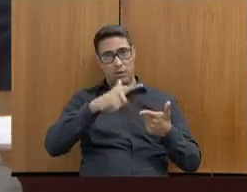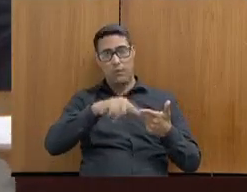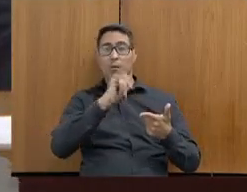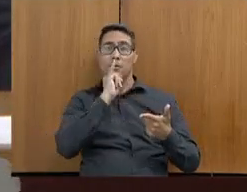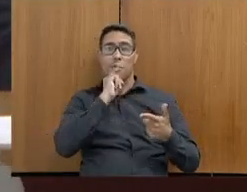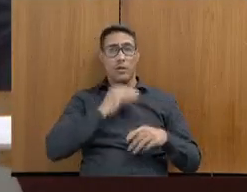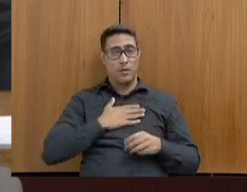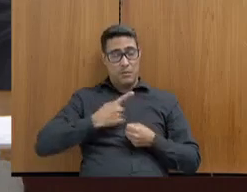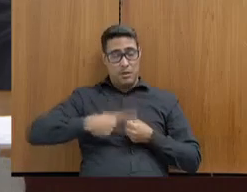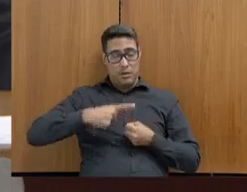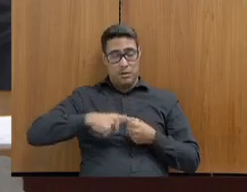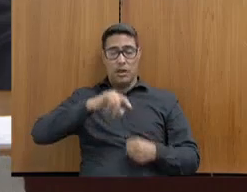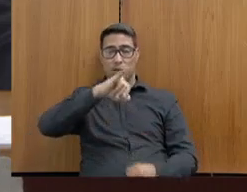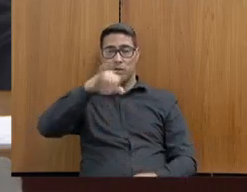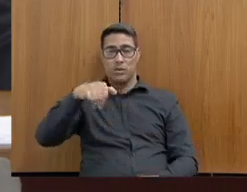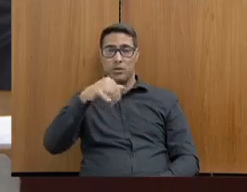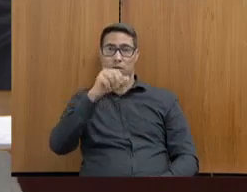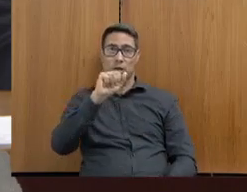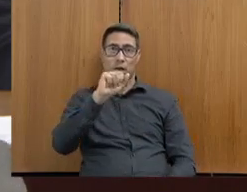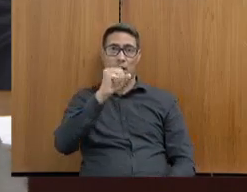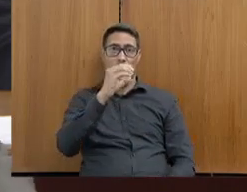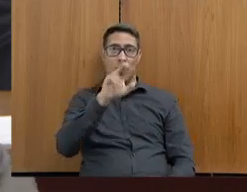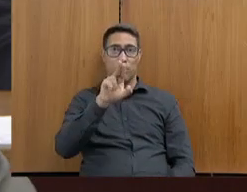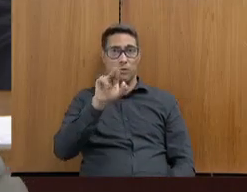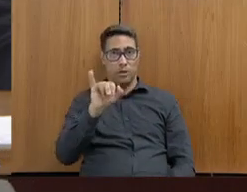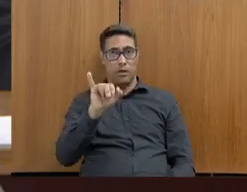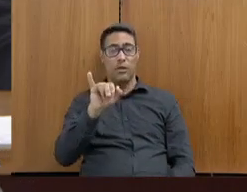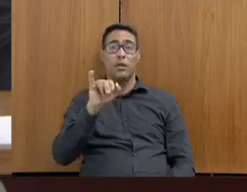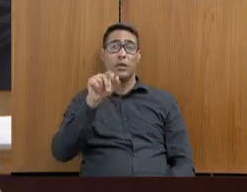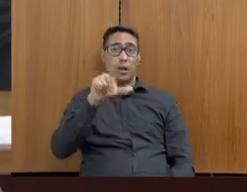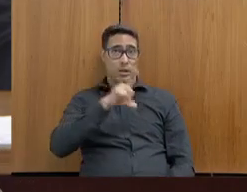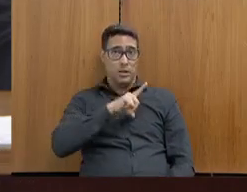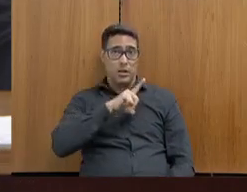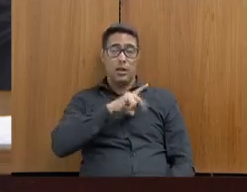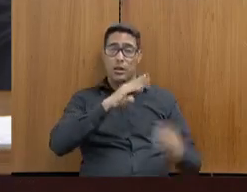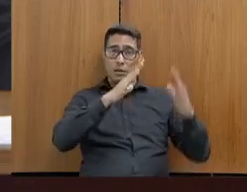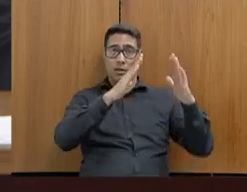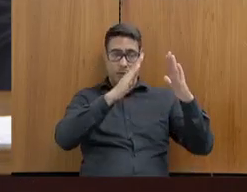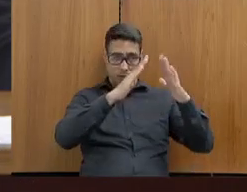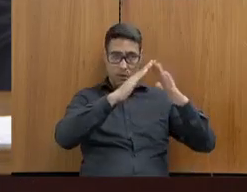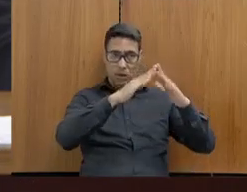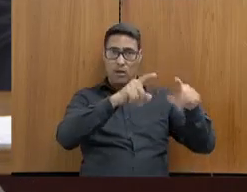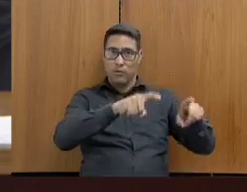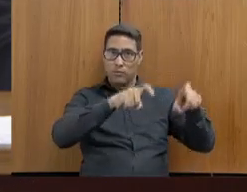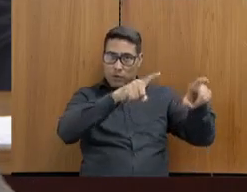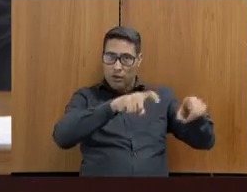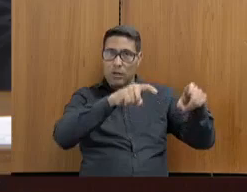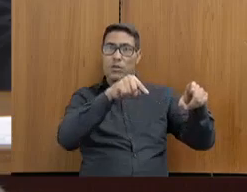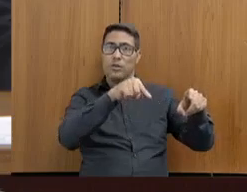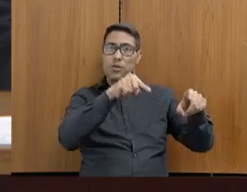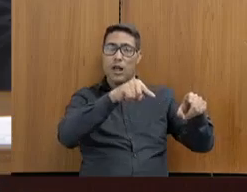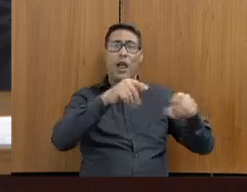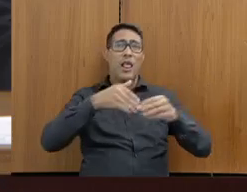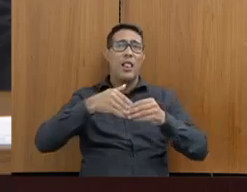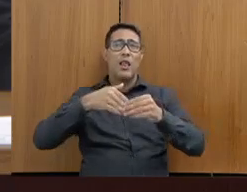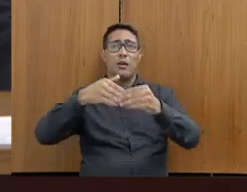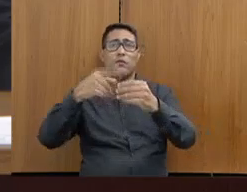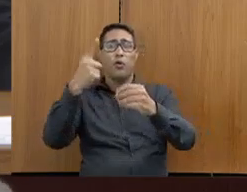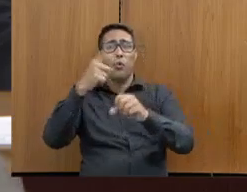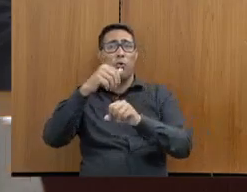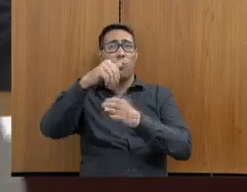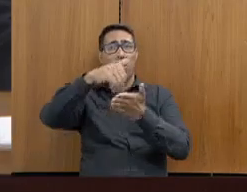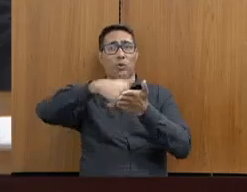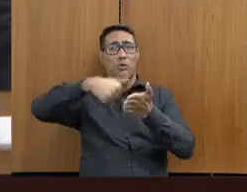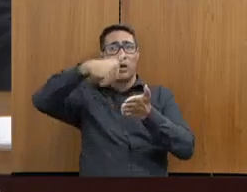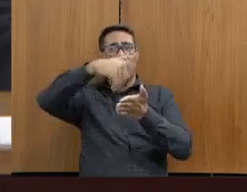fui há poucos dias senhor José Augusto Vidigal fazendo um sitiante que mora na fazenda levaram um trator e três e